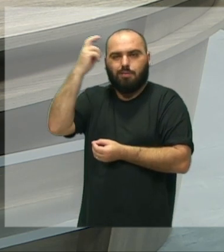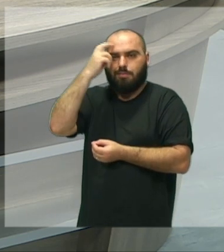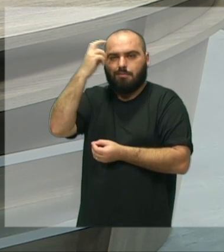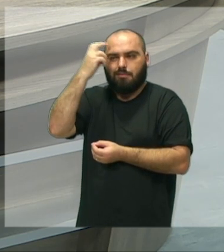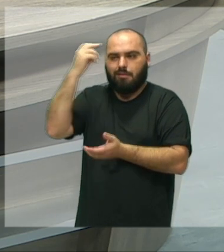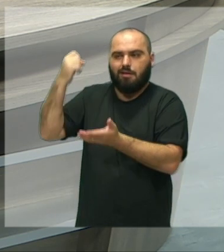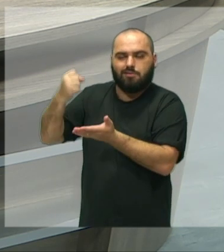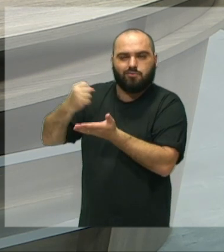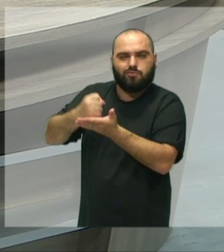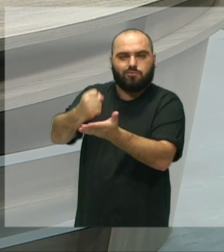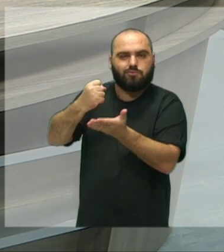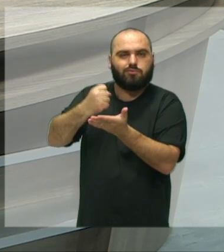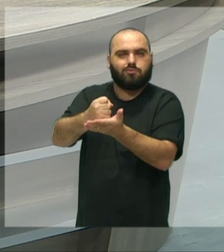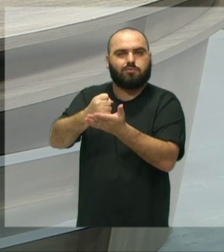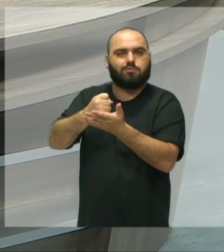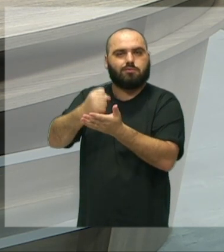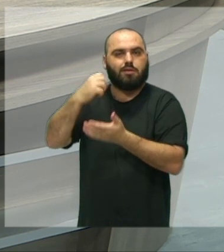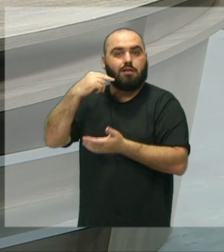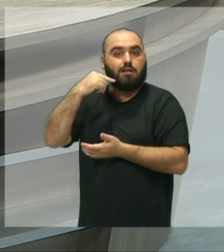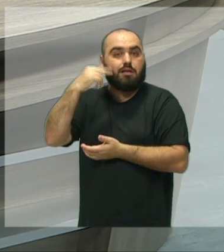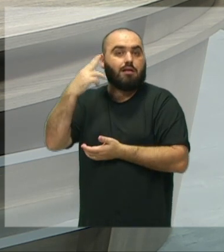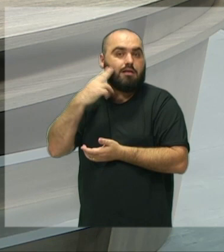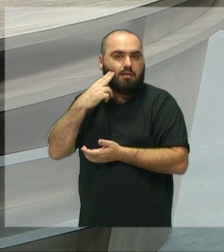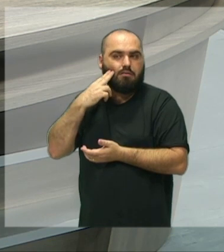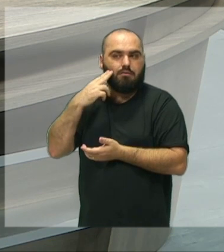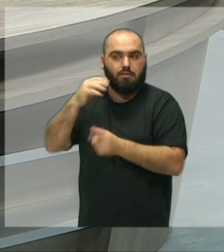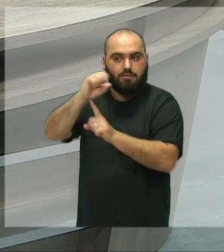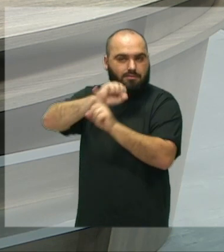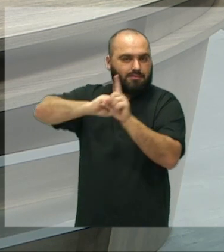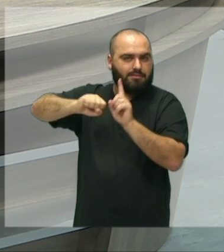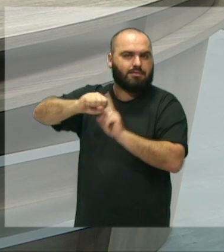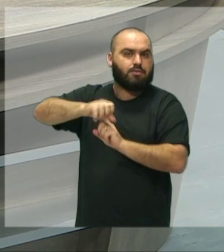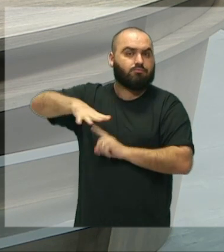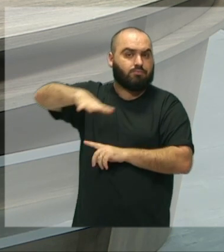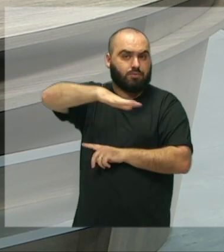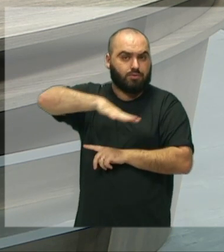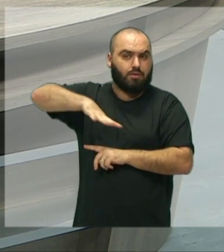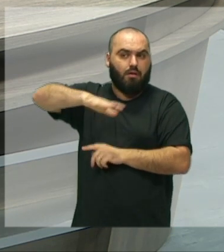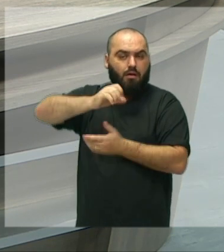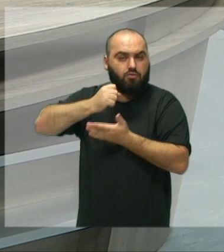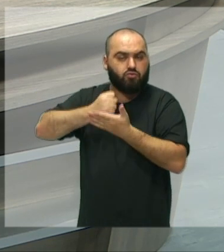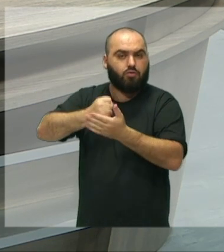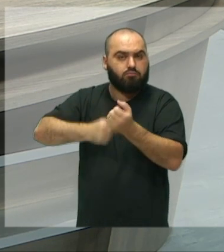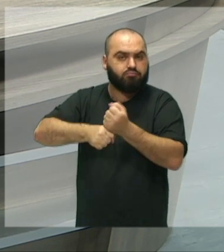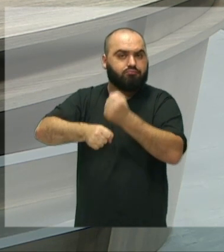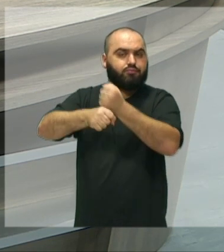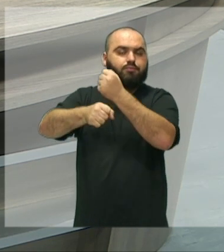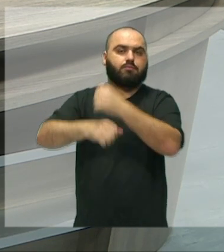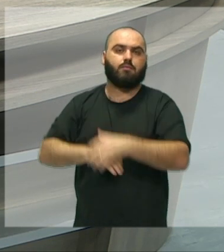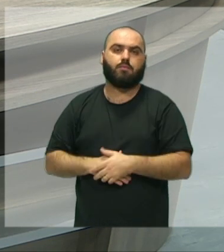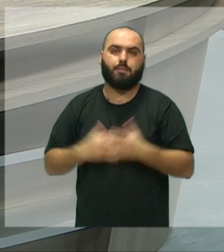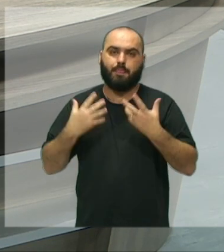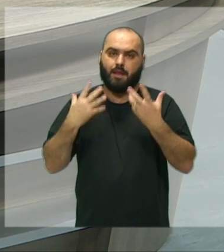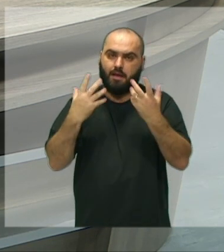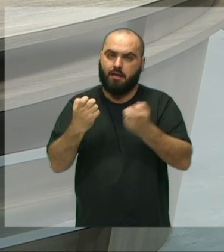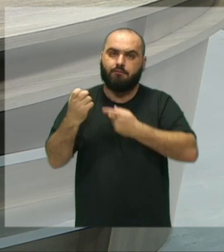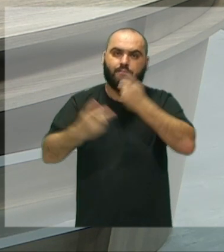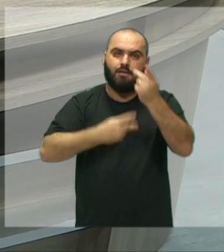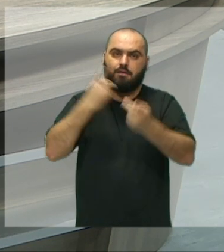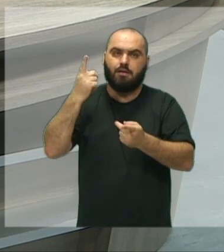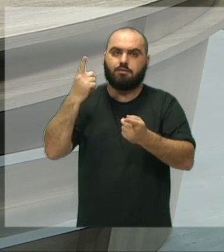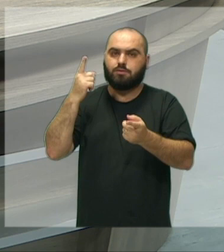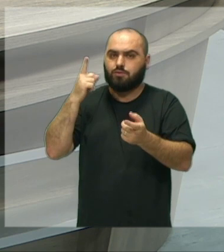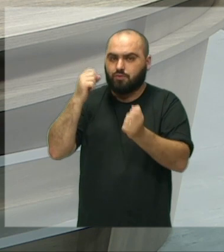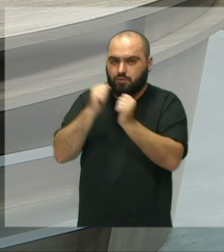contribuição dos negros na sociedade, na formação da sociedade brasileira, é que eu quero falar mais detidamente com o